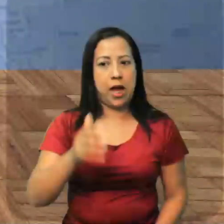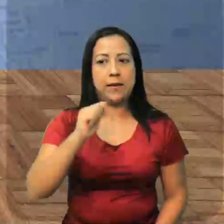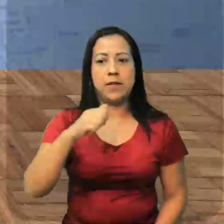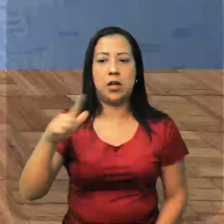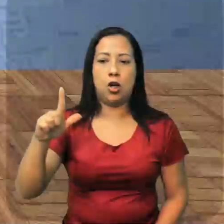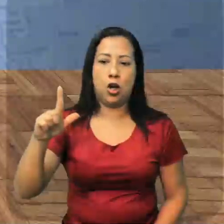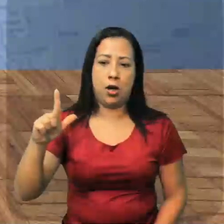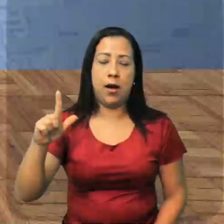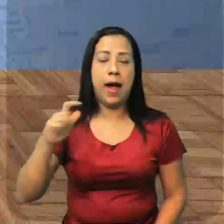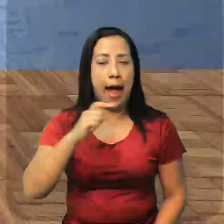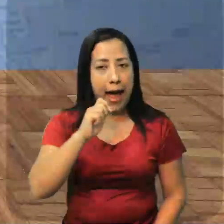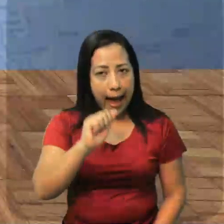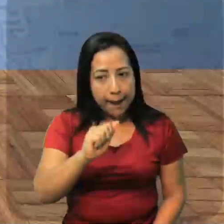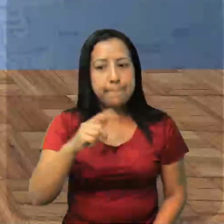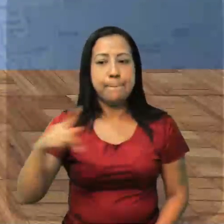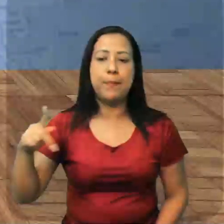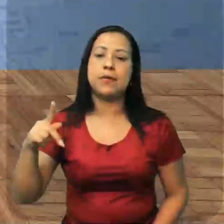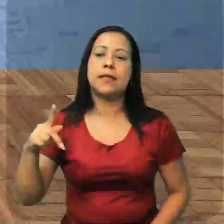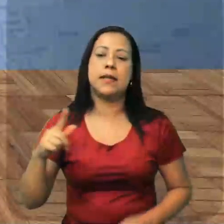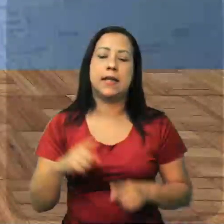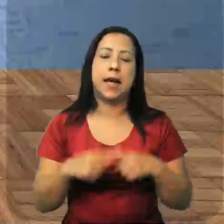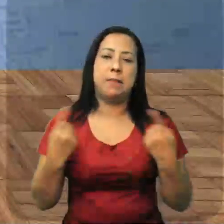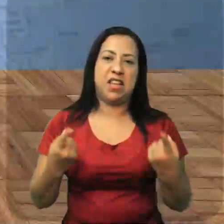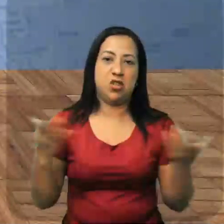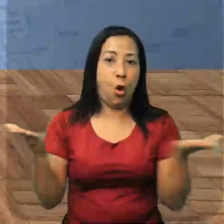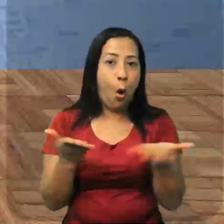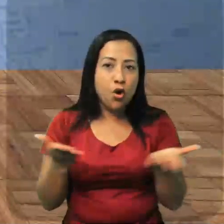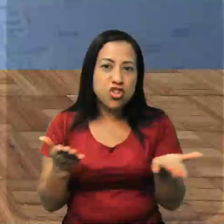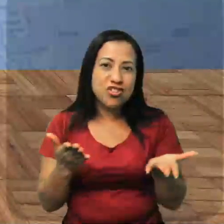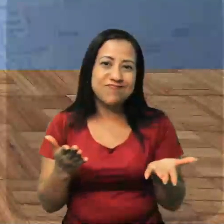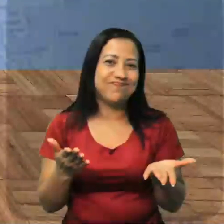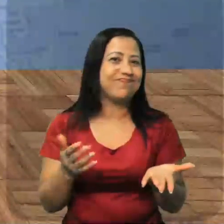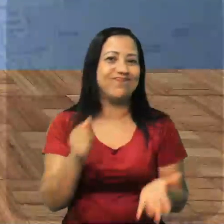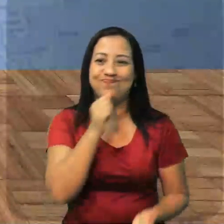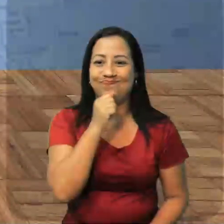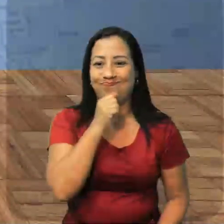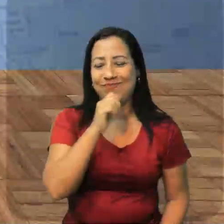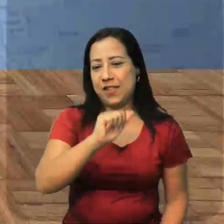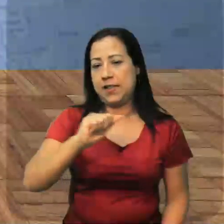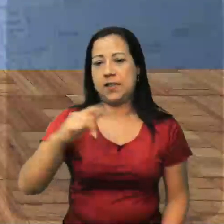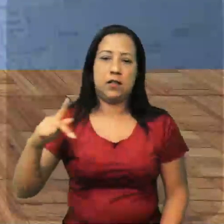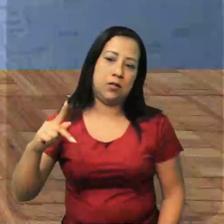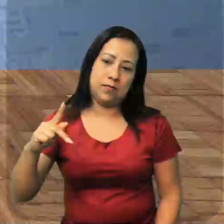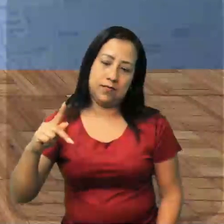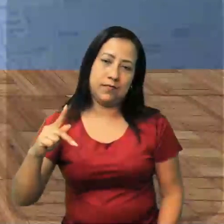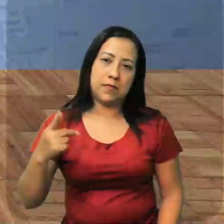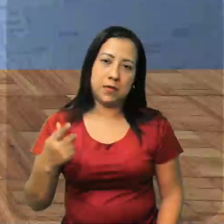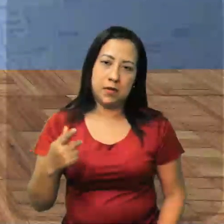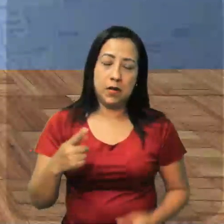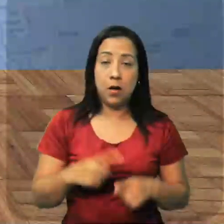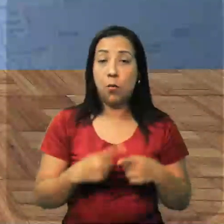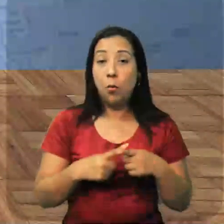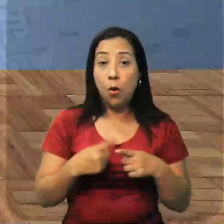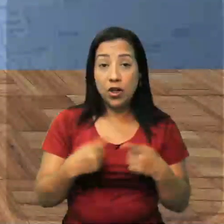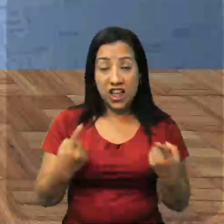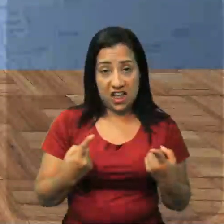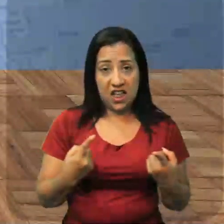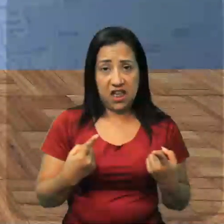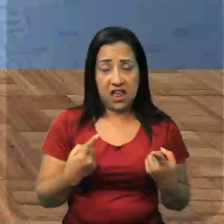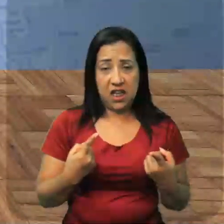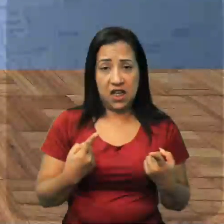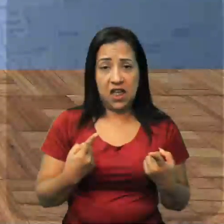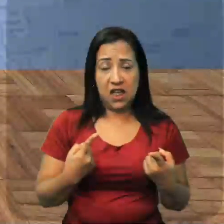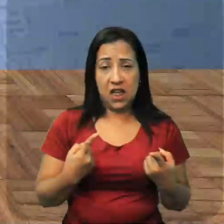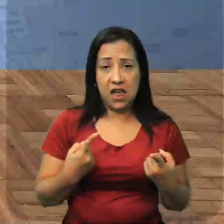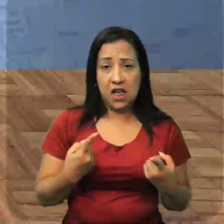Mas ainda não estou ainda, mesmo na educação. Aumentaram os anos. Por quê? Porque a expectativa de vida aumentou. Professor Arimateia, quem